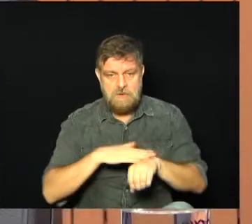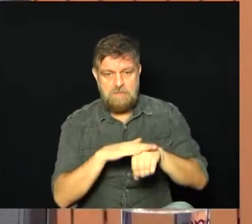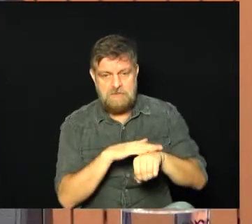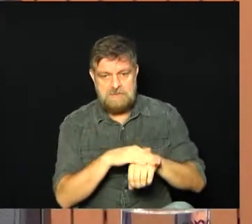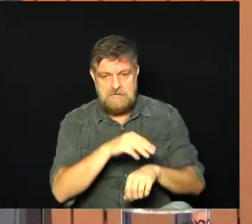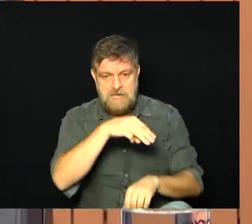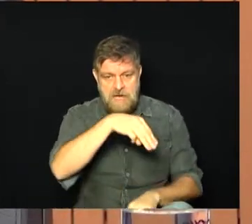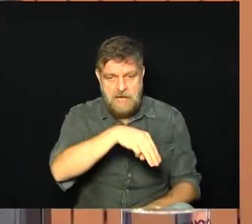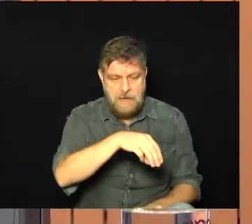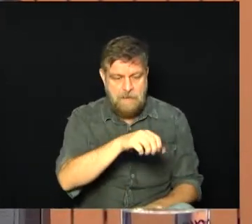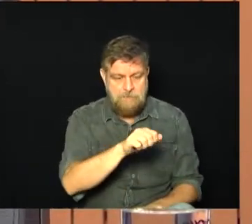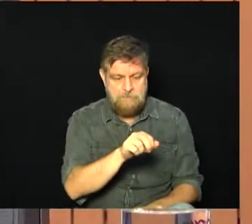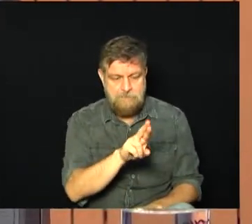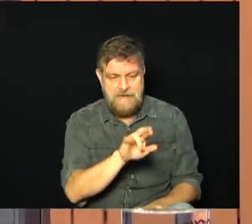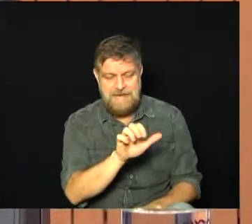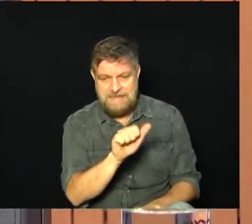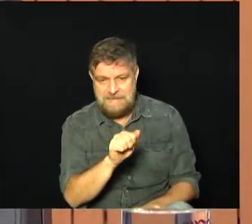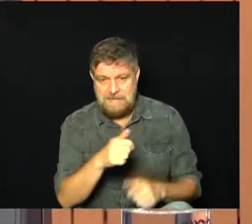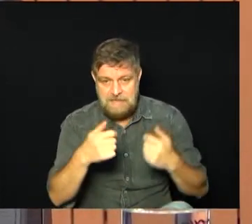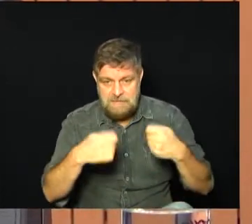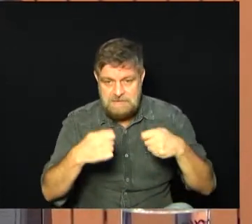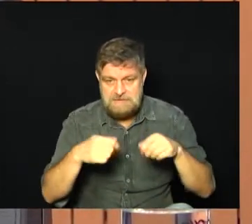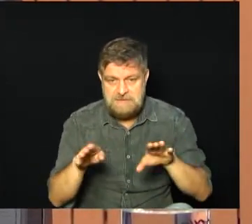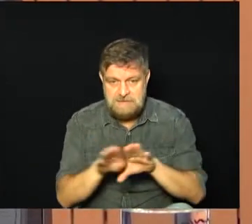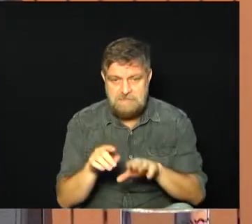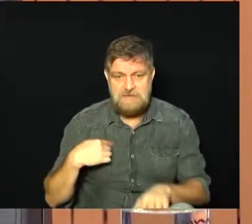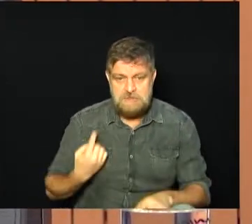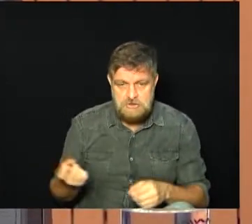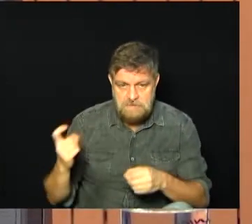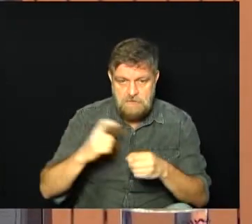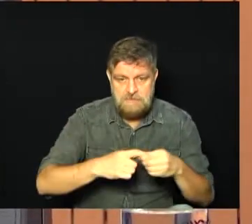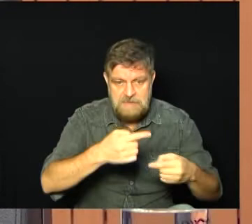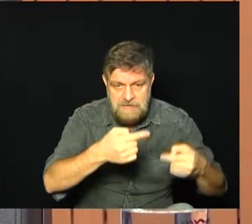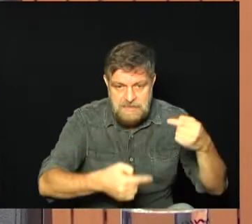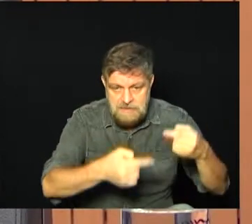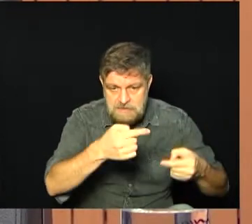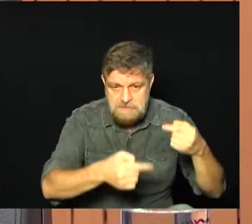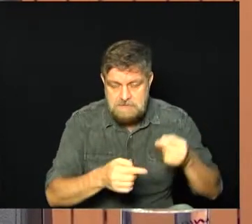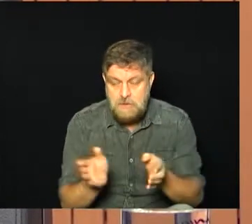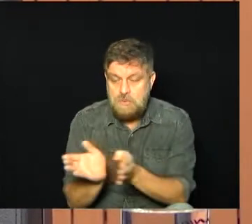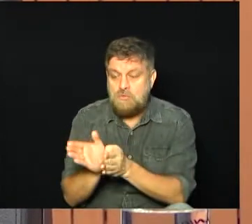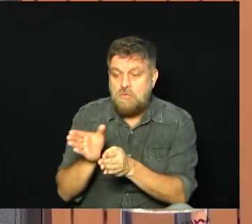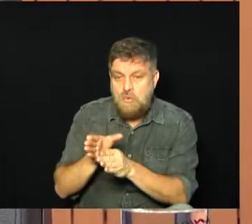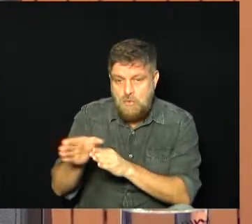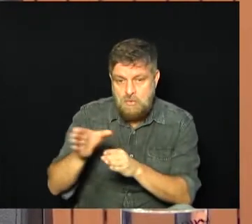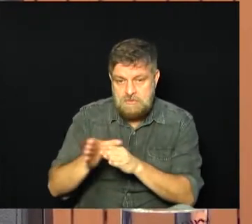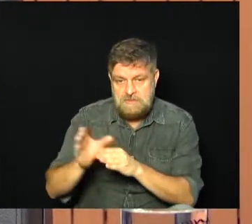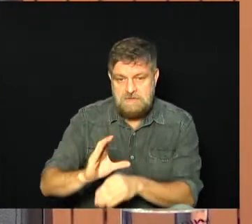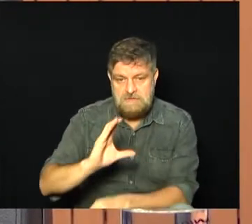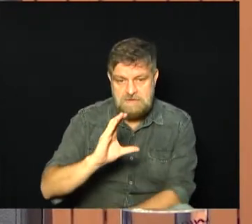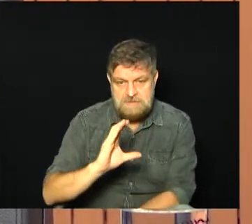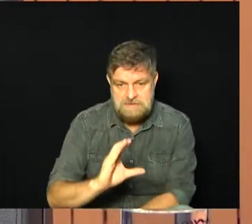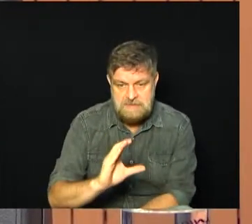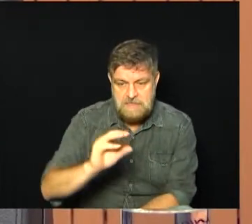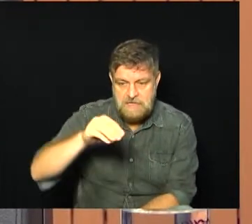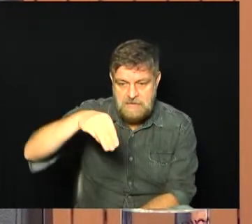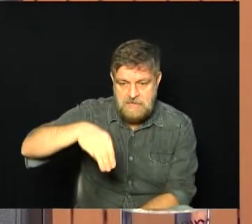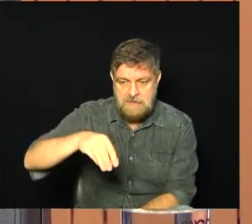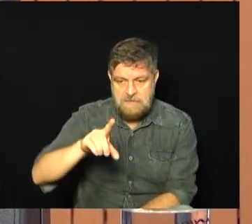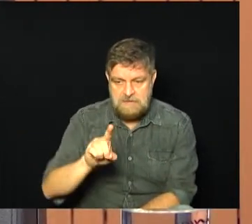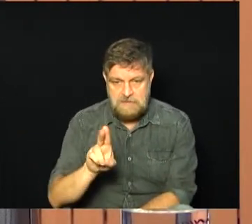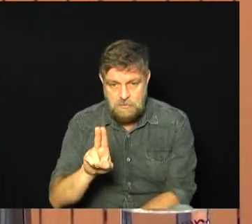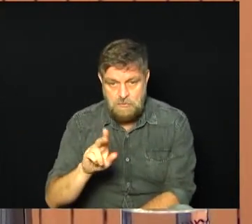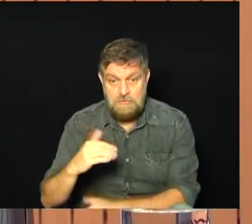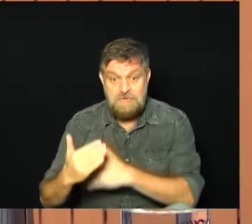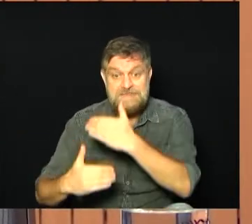se há necessidade da gente, viu, Karina, retomar essa discussão via CMDU, que o CMDU é um Conselho Municipal de Desenvolvimento Urbano, onde